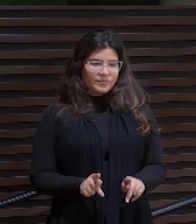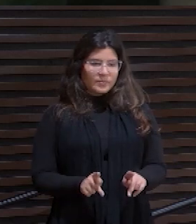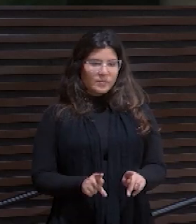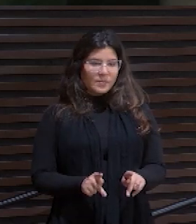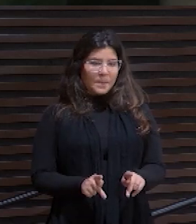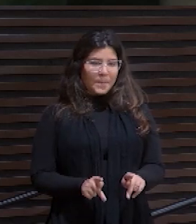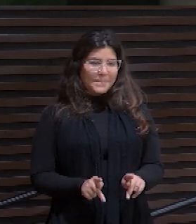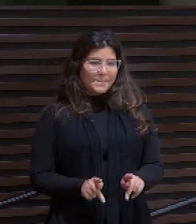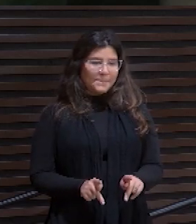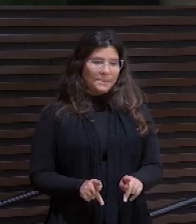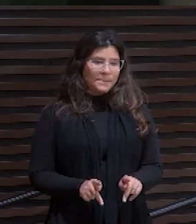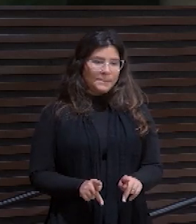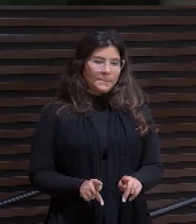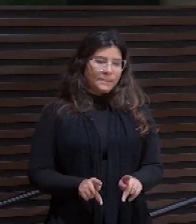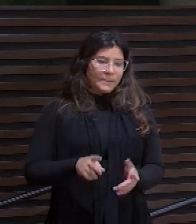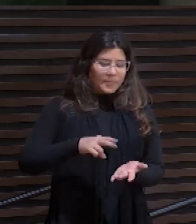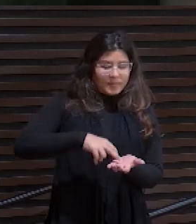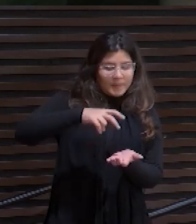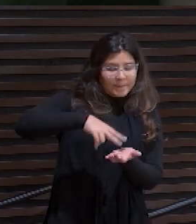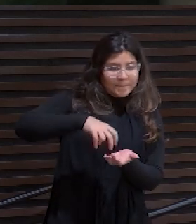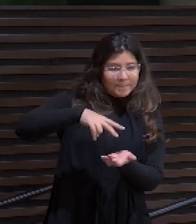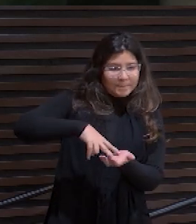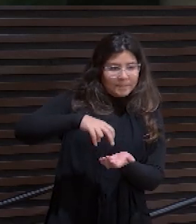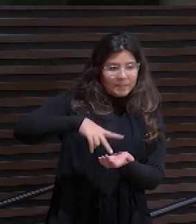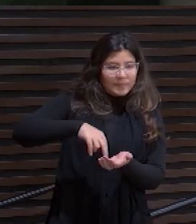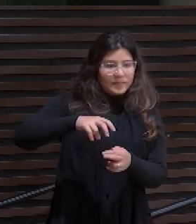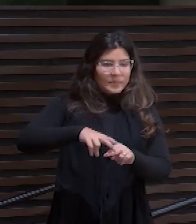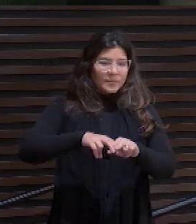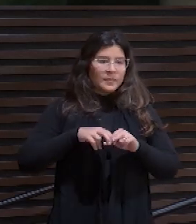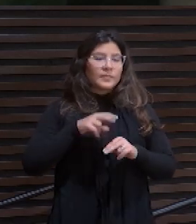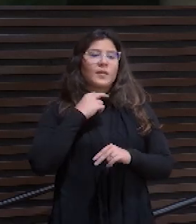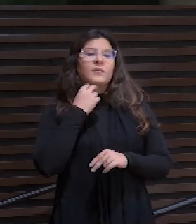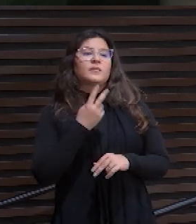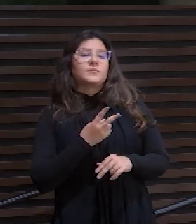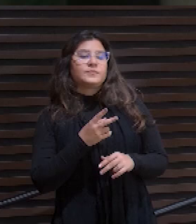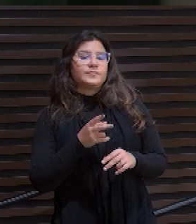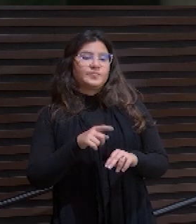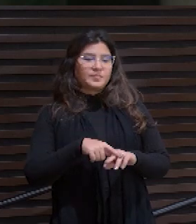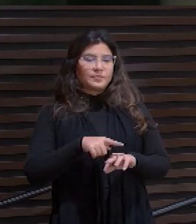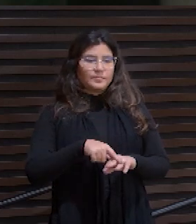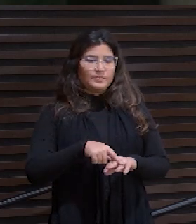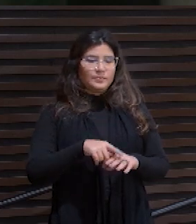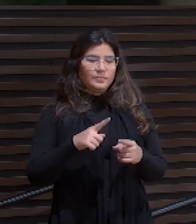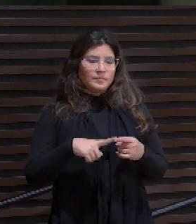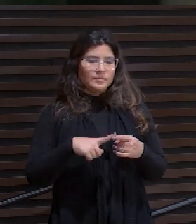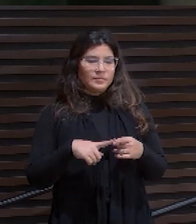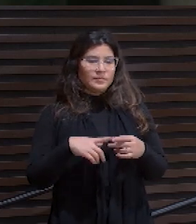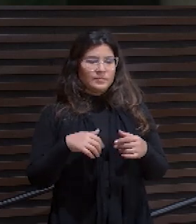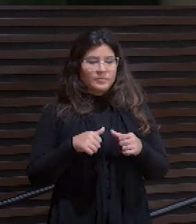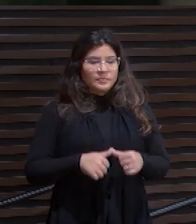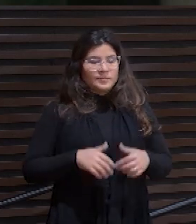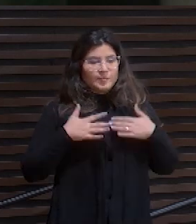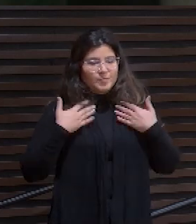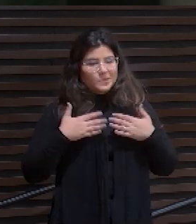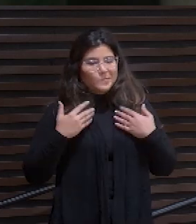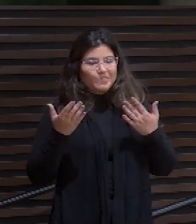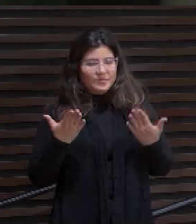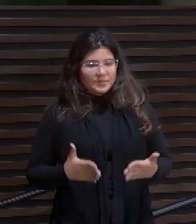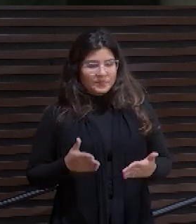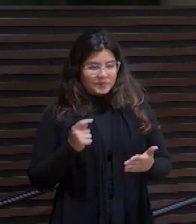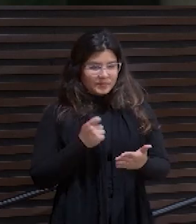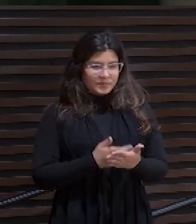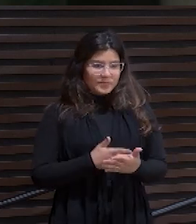se regozija por causa da voz do noivo. Pois esta alegria já se cumpriu em mim. Convém que